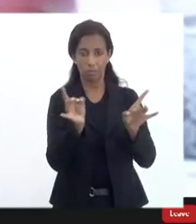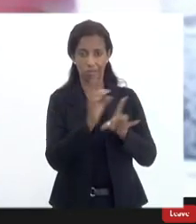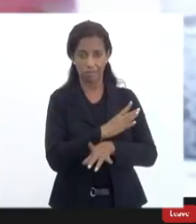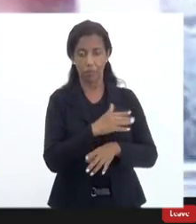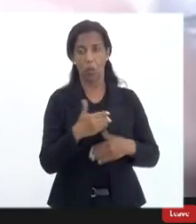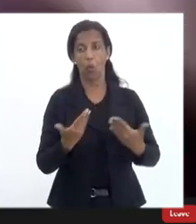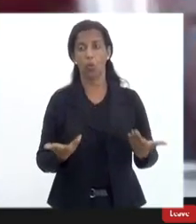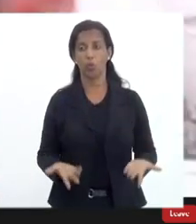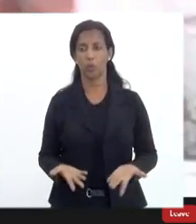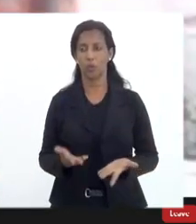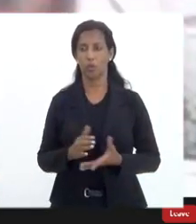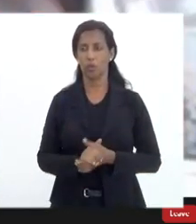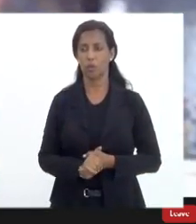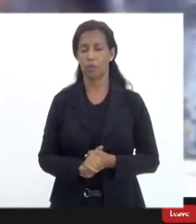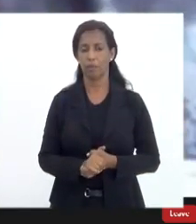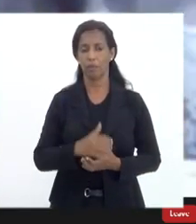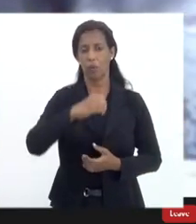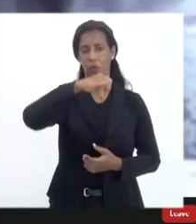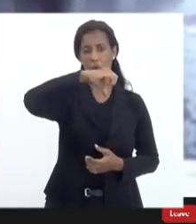ou seja,